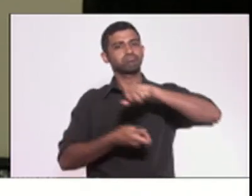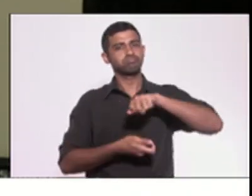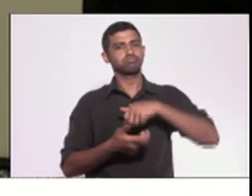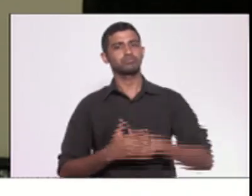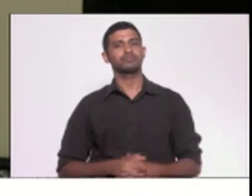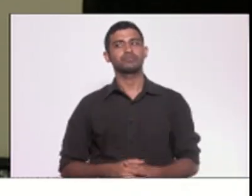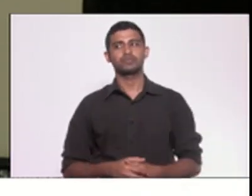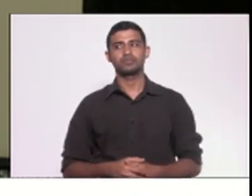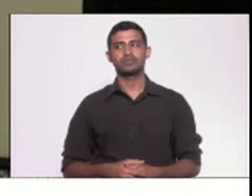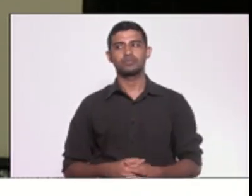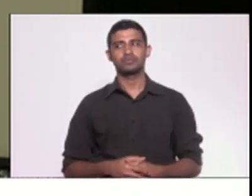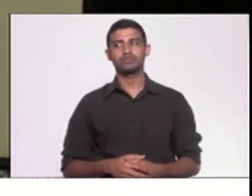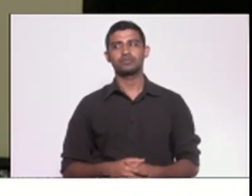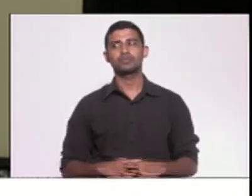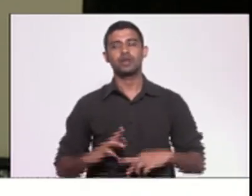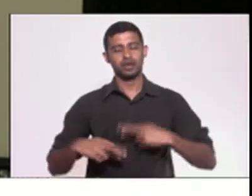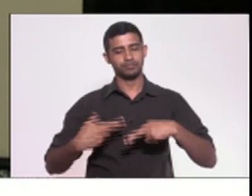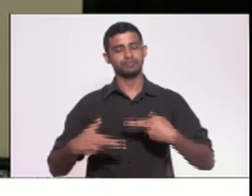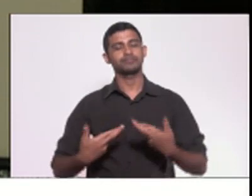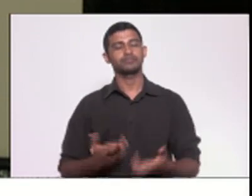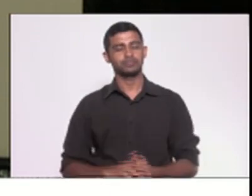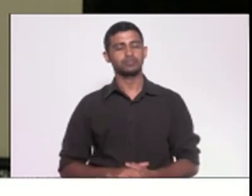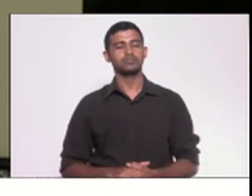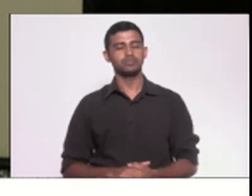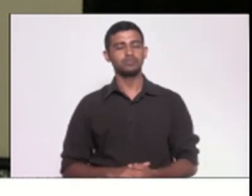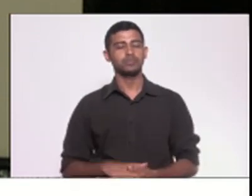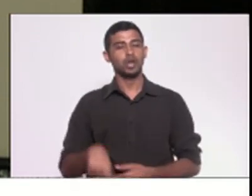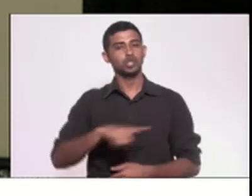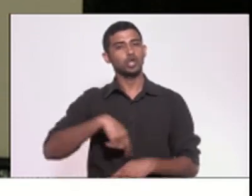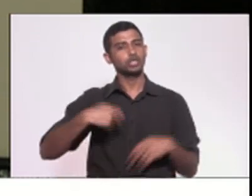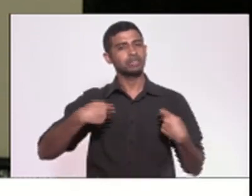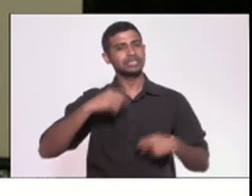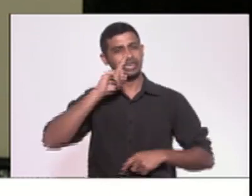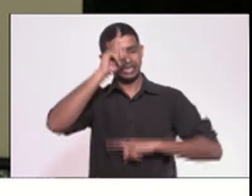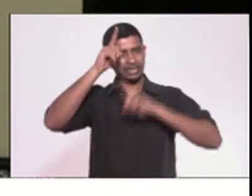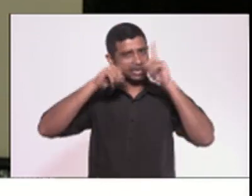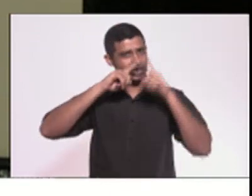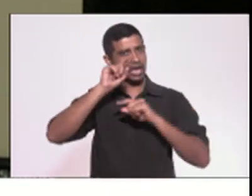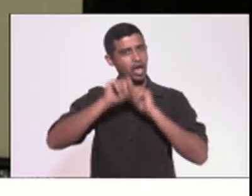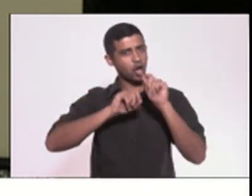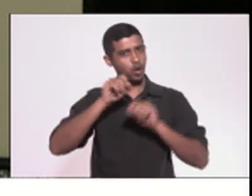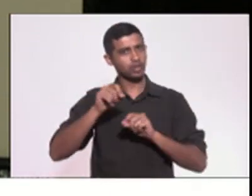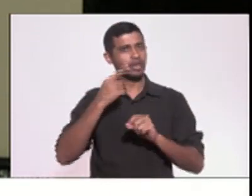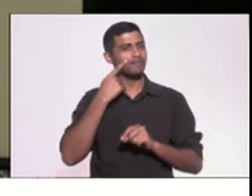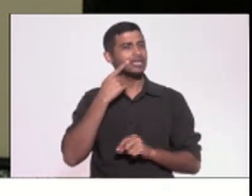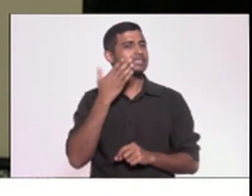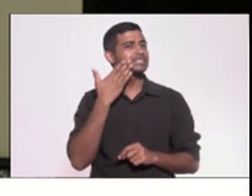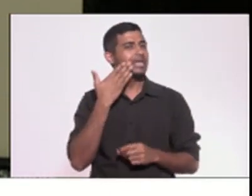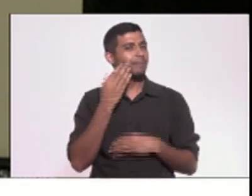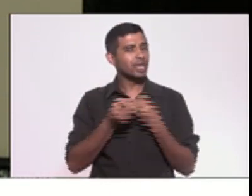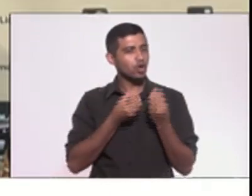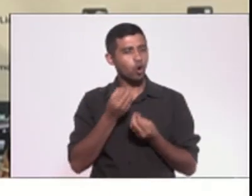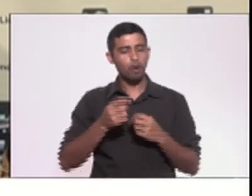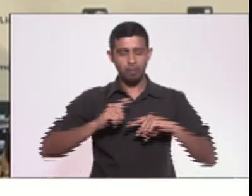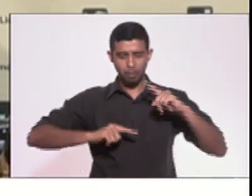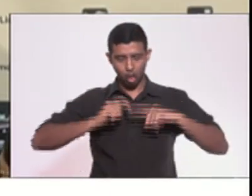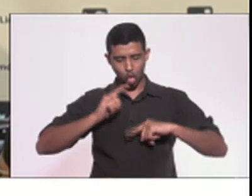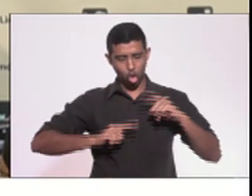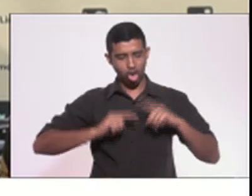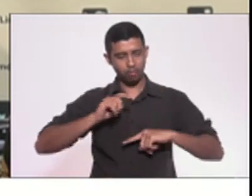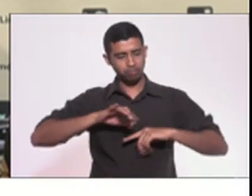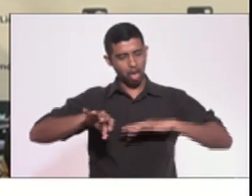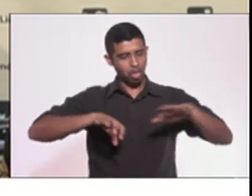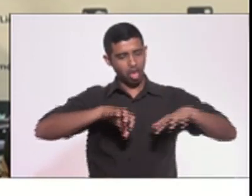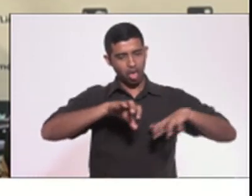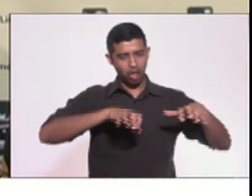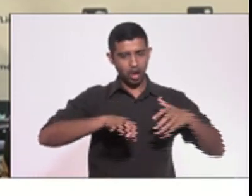acontecer uma mudança de hábito, é preciso antes criar opções adequadas para a destinação correta das embalagens pós-consumo. Isso é uma